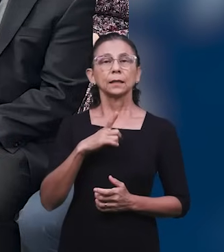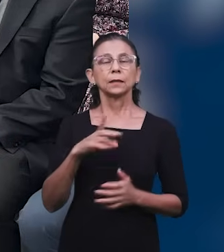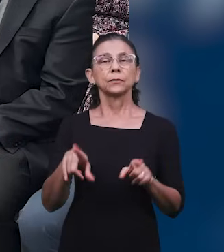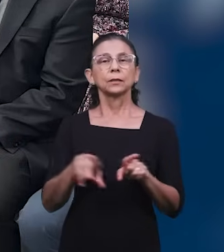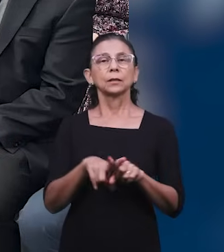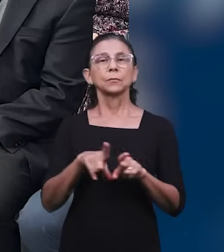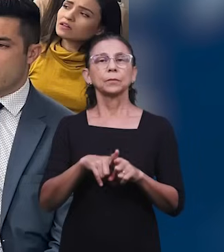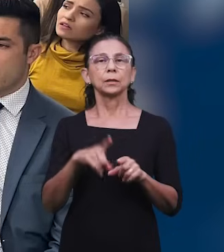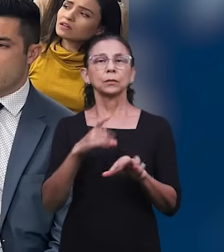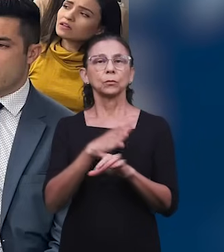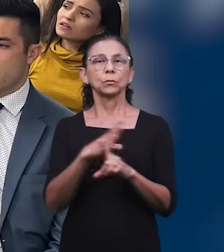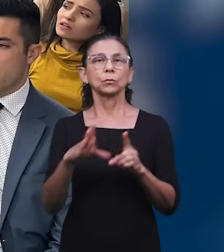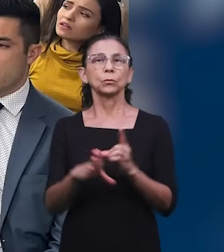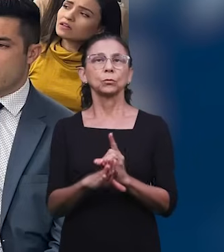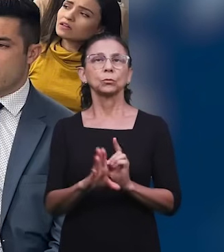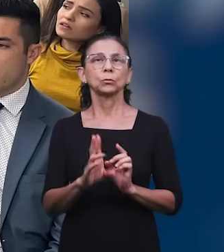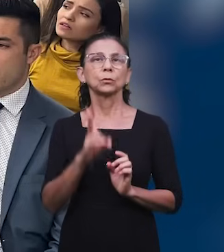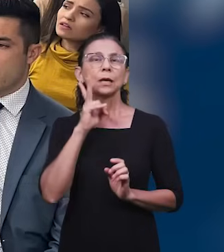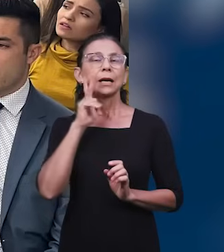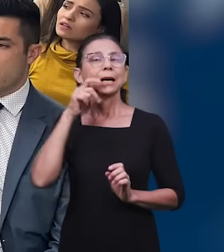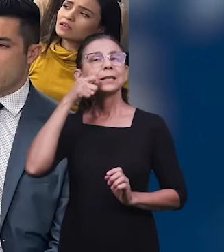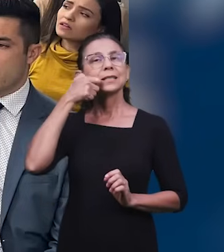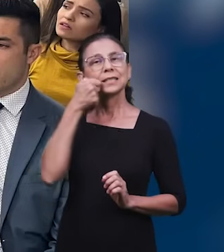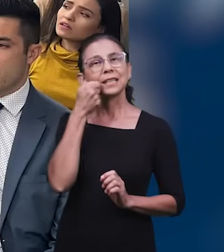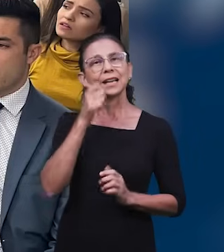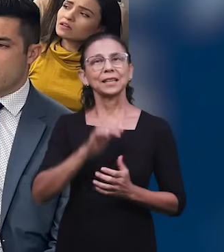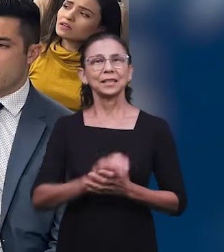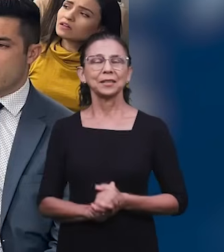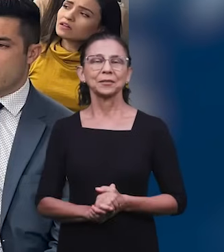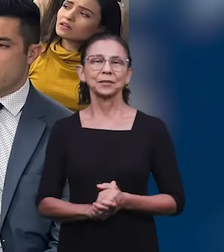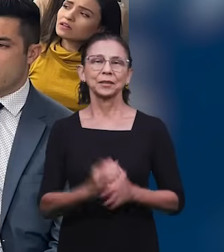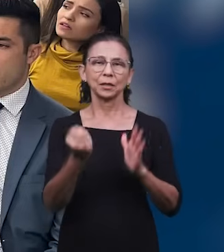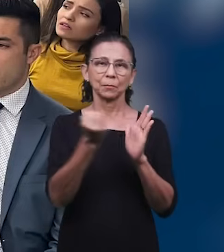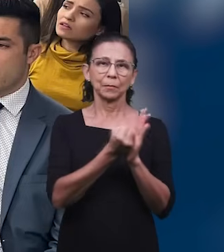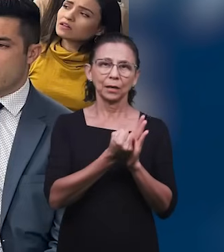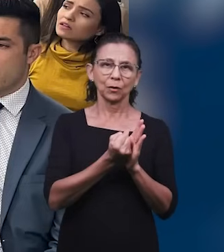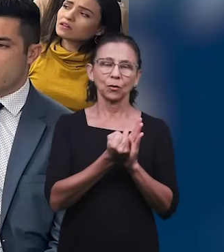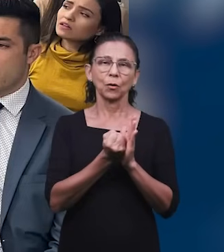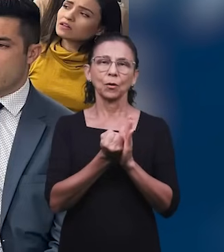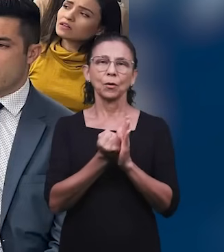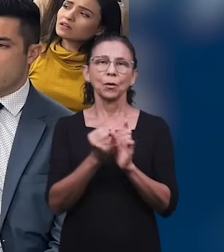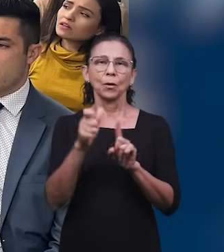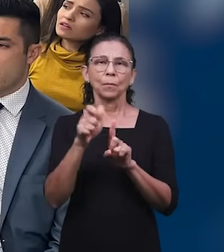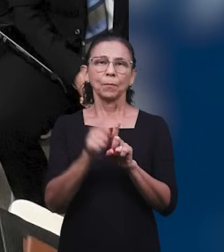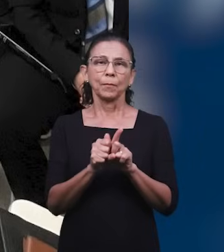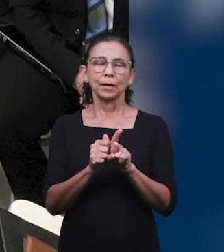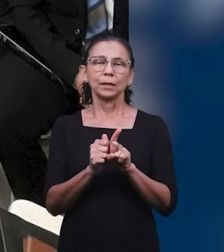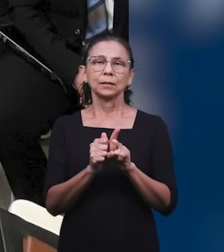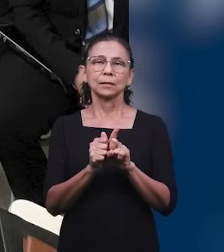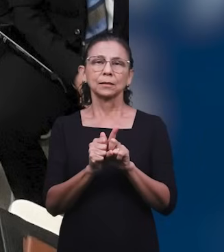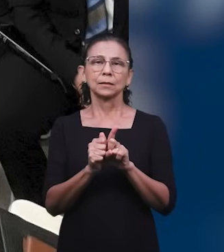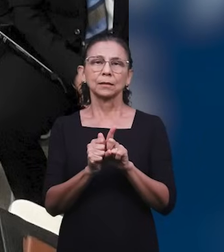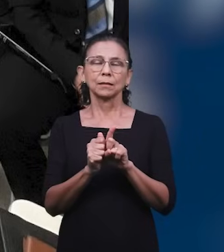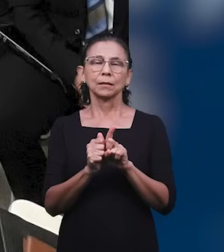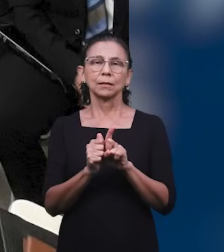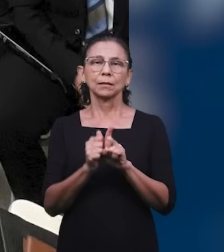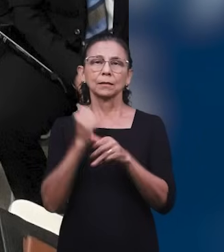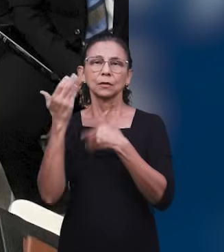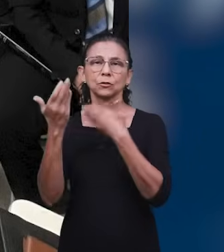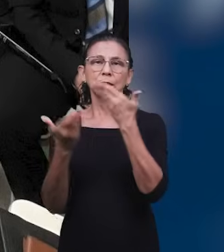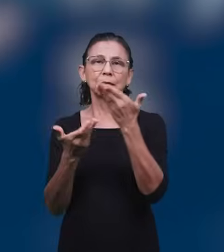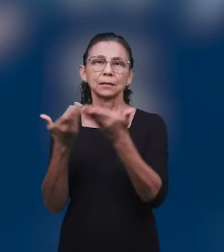em glorificação, que marcou o encerramento do mês da dedicação. Na manhã de domingo, após a Escola